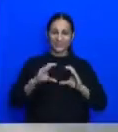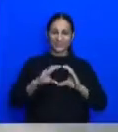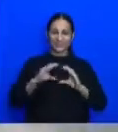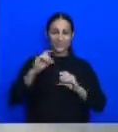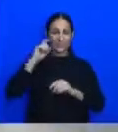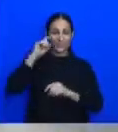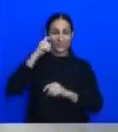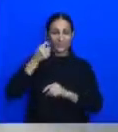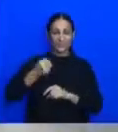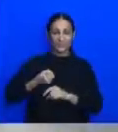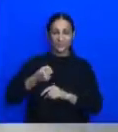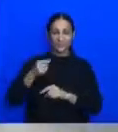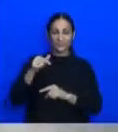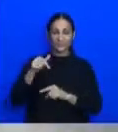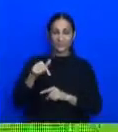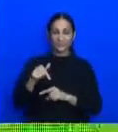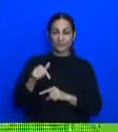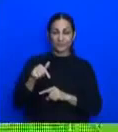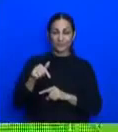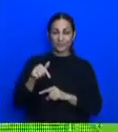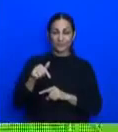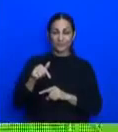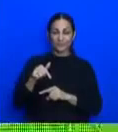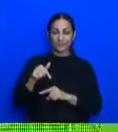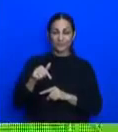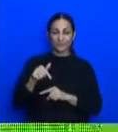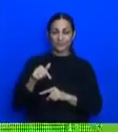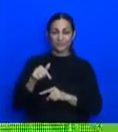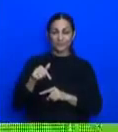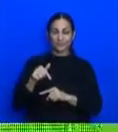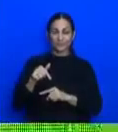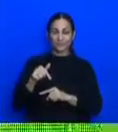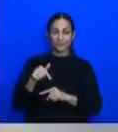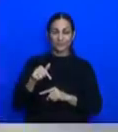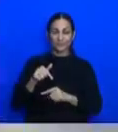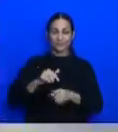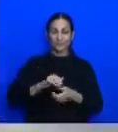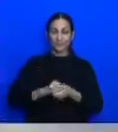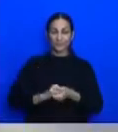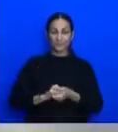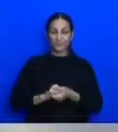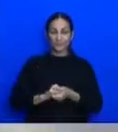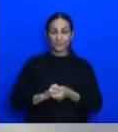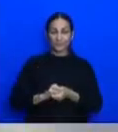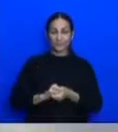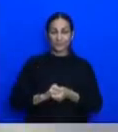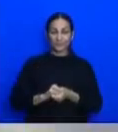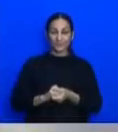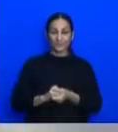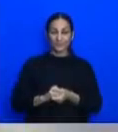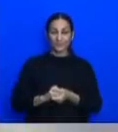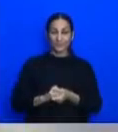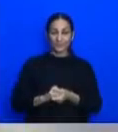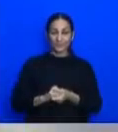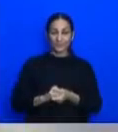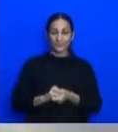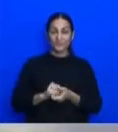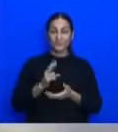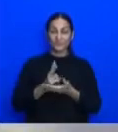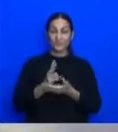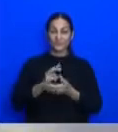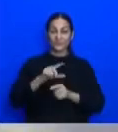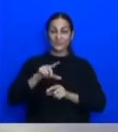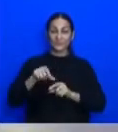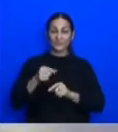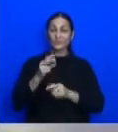Bola preta, número 7. Gabriela, nossa garota da sorte, apresentando, você conferindo. Vamos